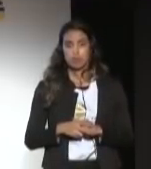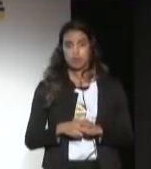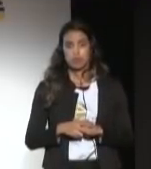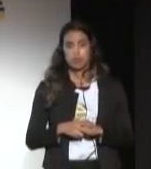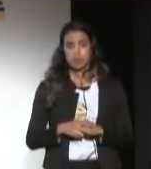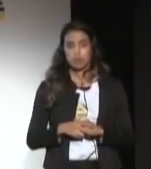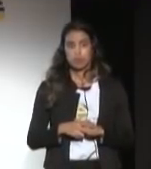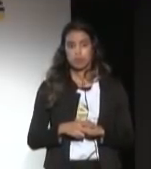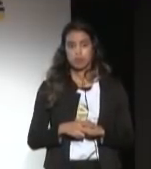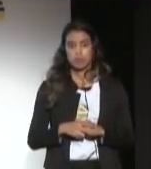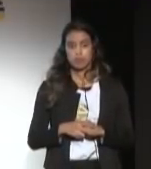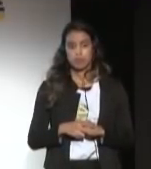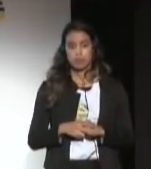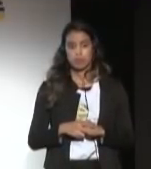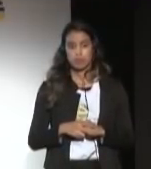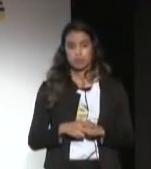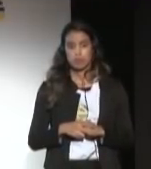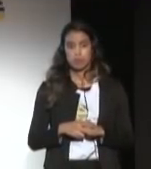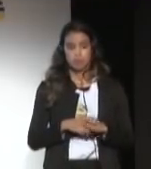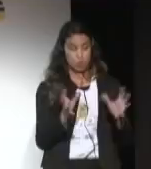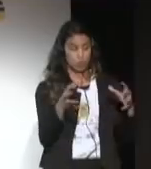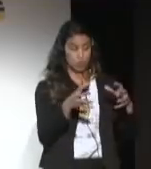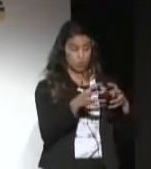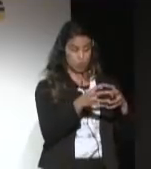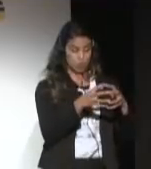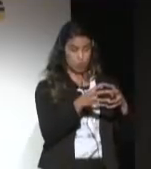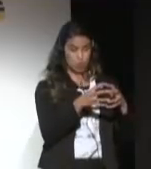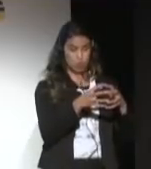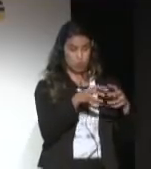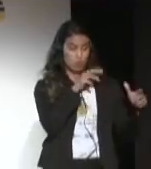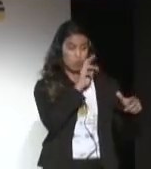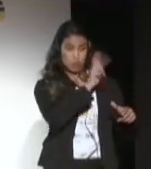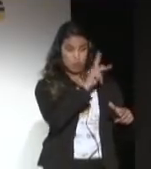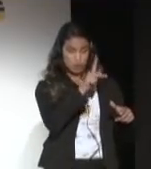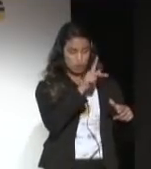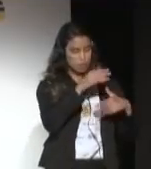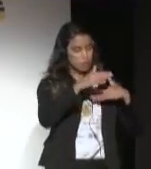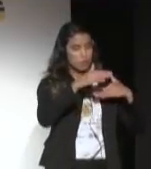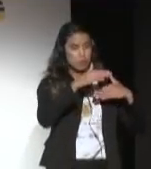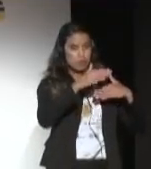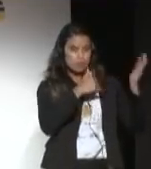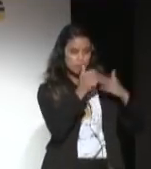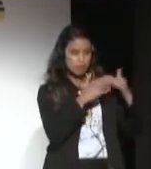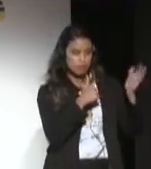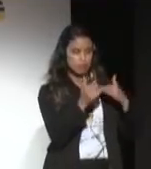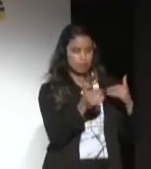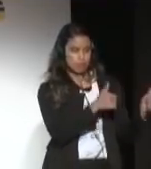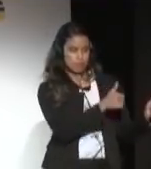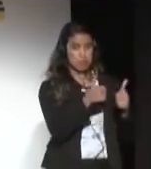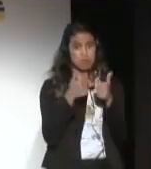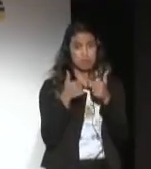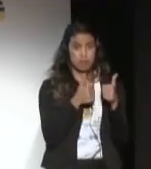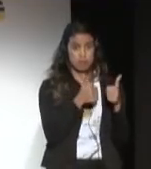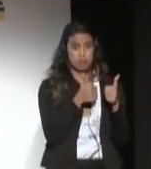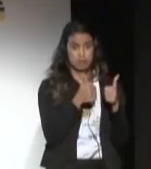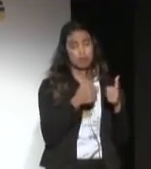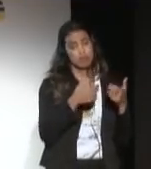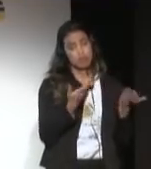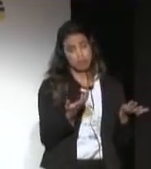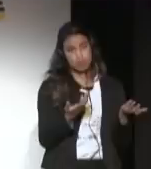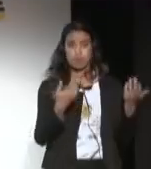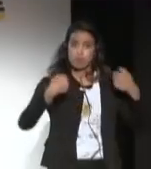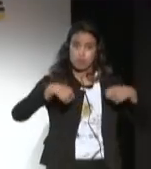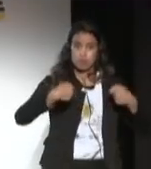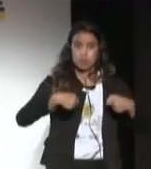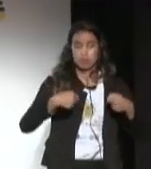Você não consegue ter um corpo docente capacitado e consistente se tudo isso também não fizer parte da equação. Bom,